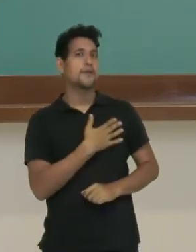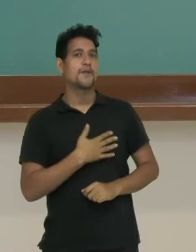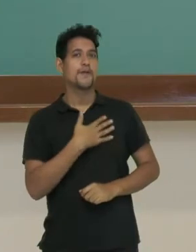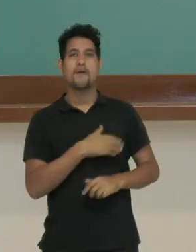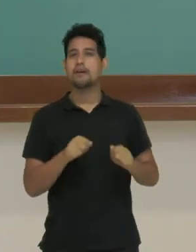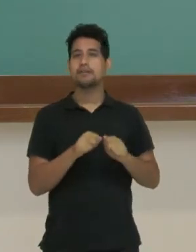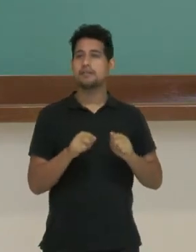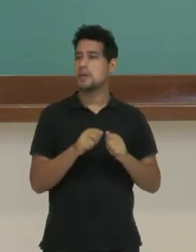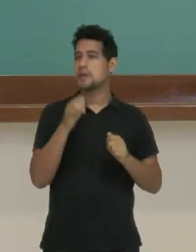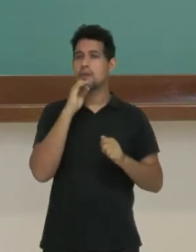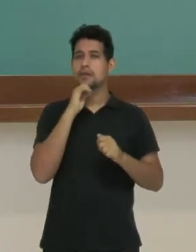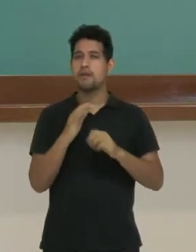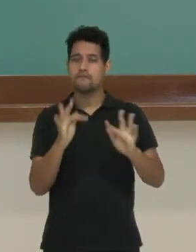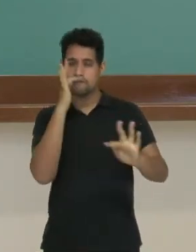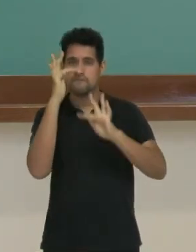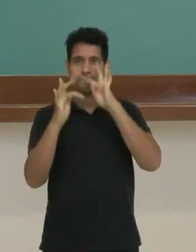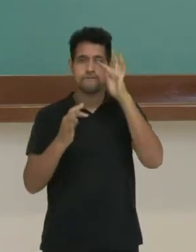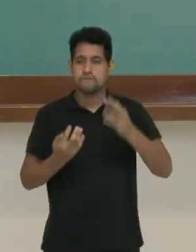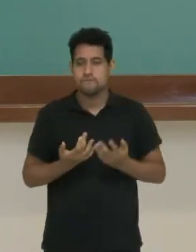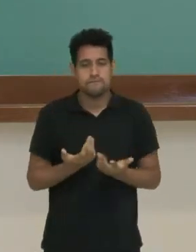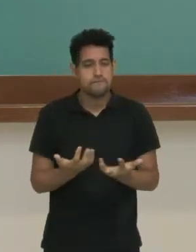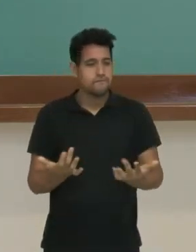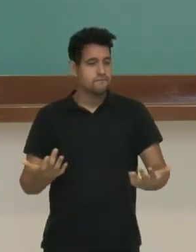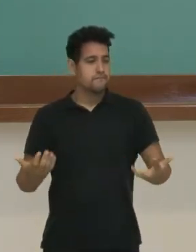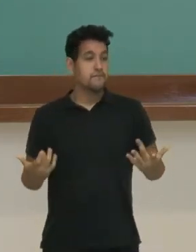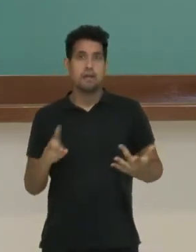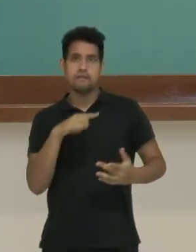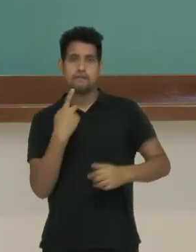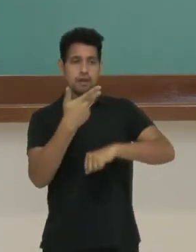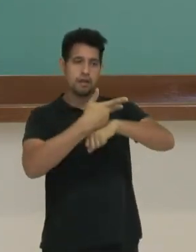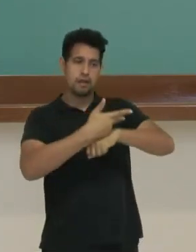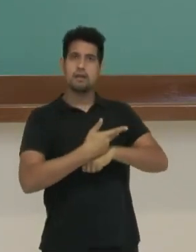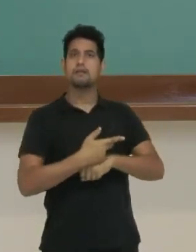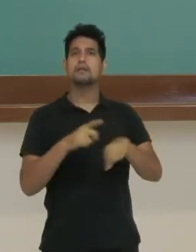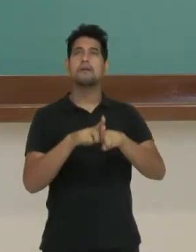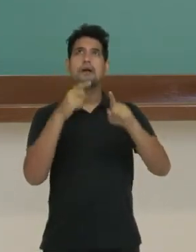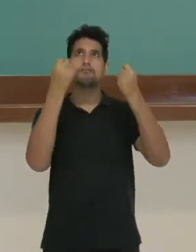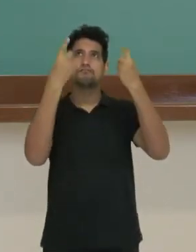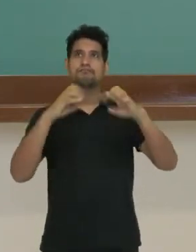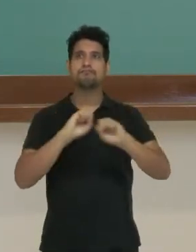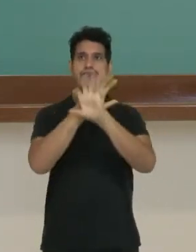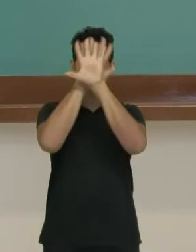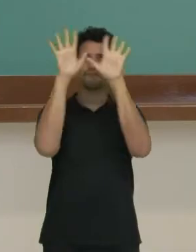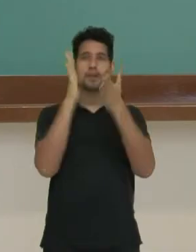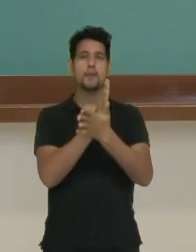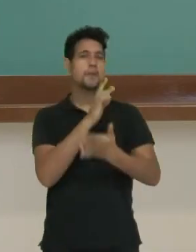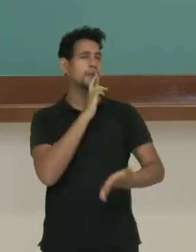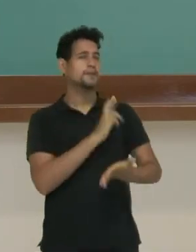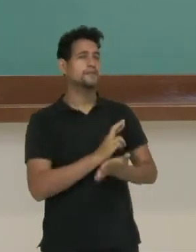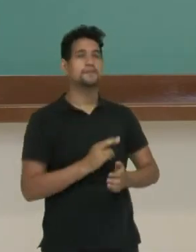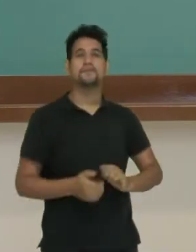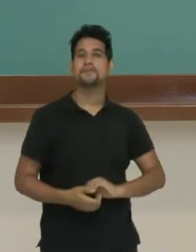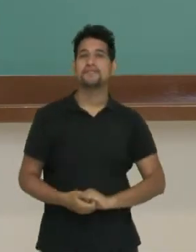fazer jardinagem? Nós vamos ver o vídeo lá na plataforma para podermos esclarecer algumas dessas respostas, ok?